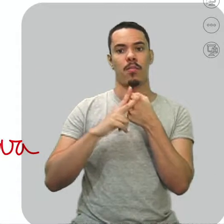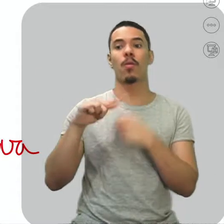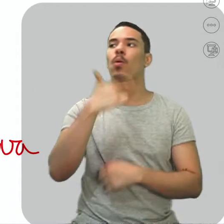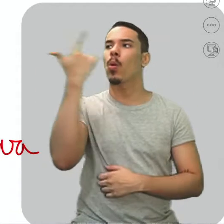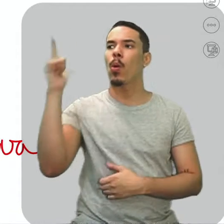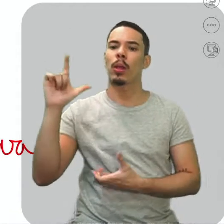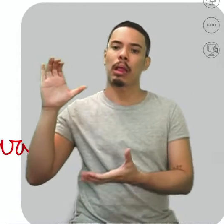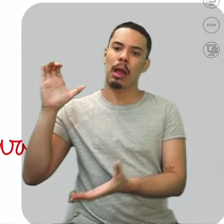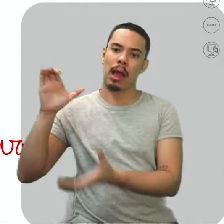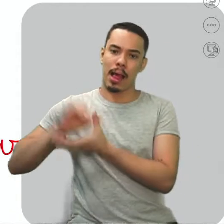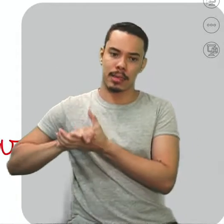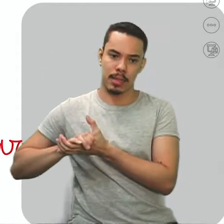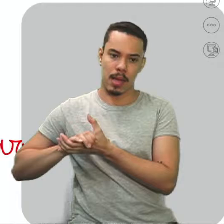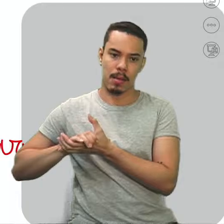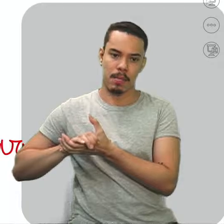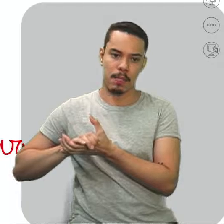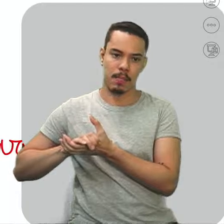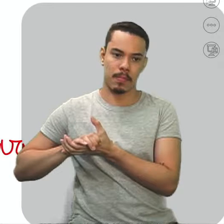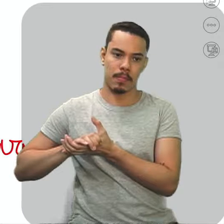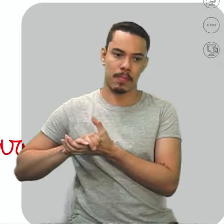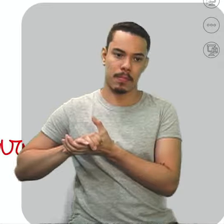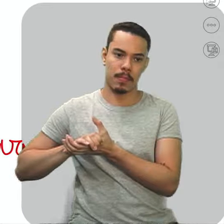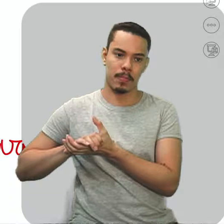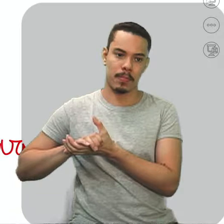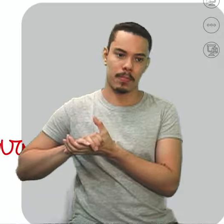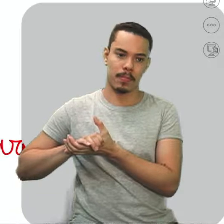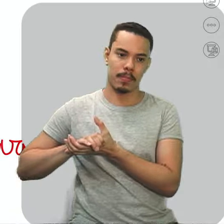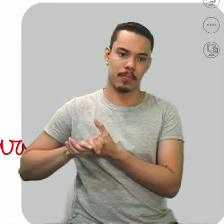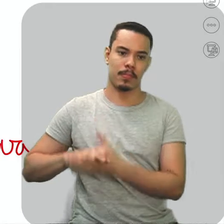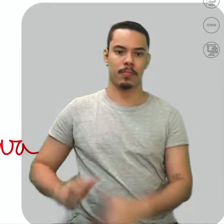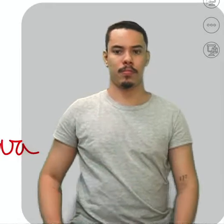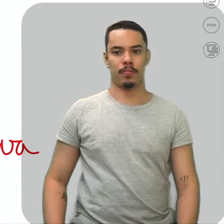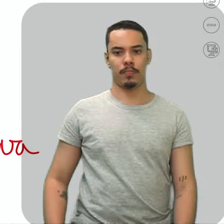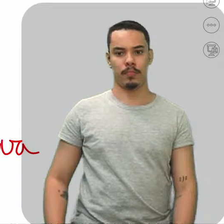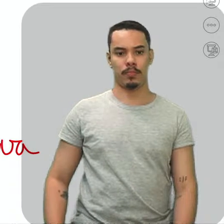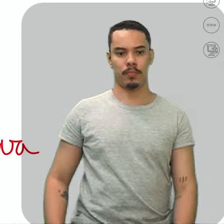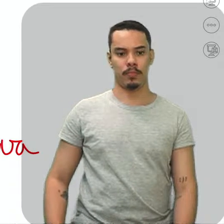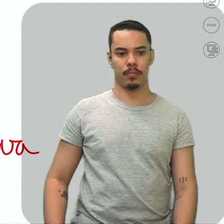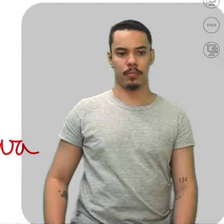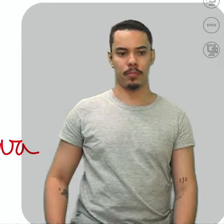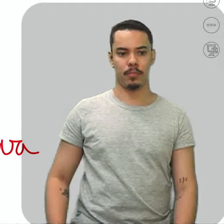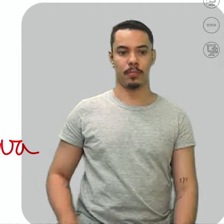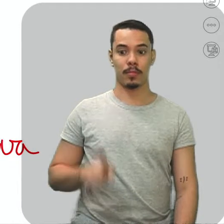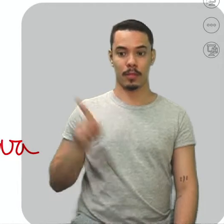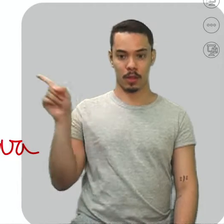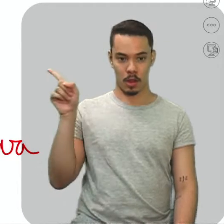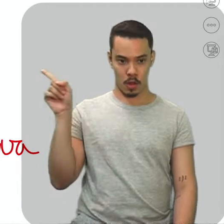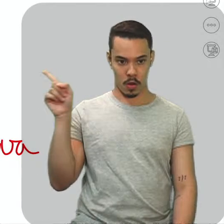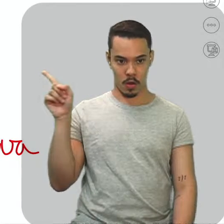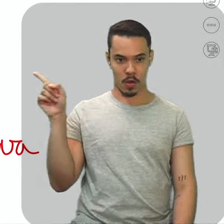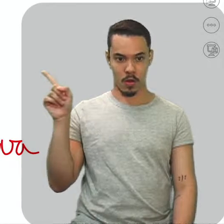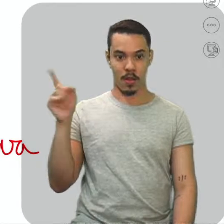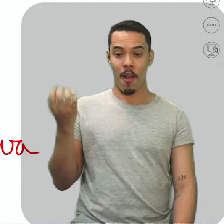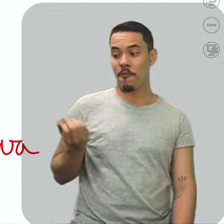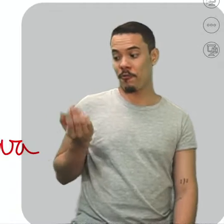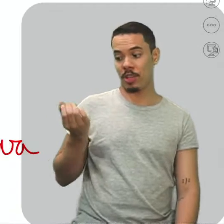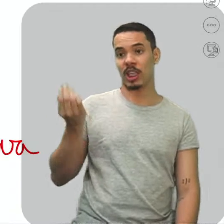casei-me vou fazer meu vizinho Paulo o kaseine e